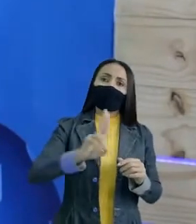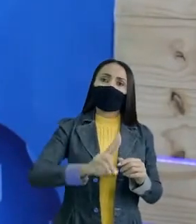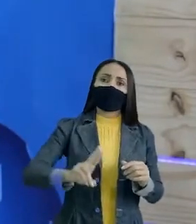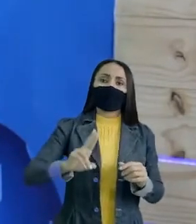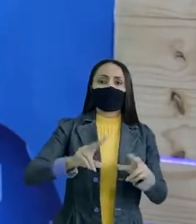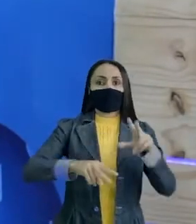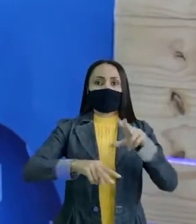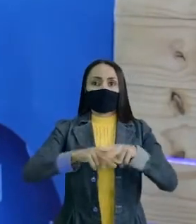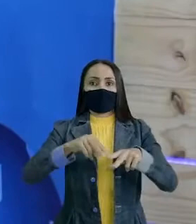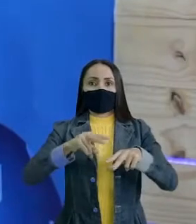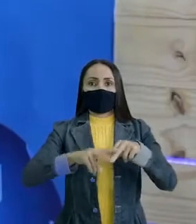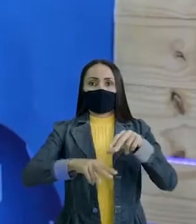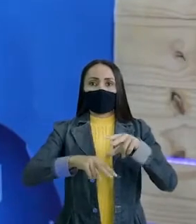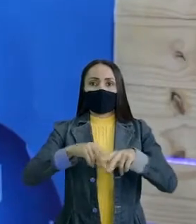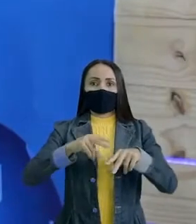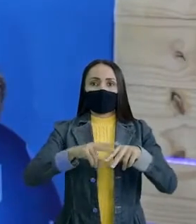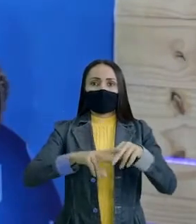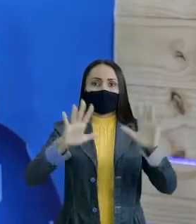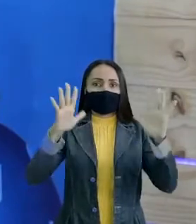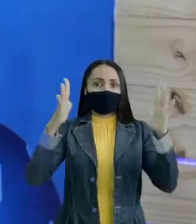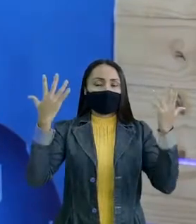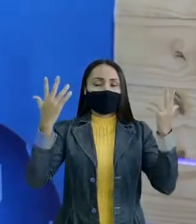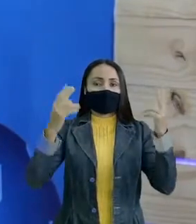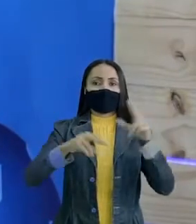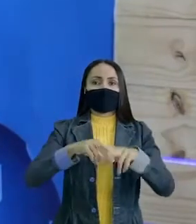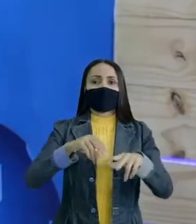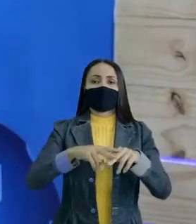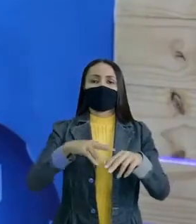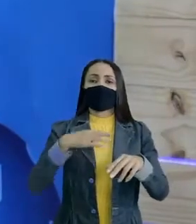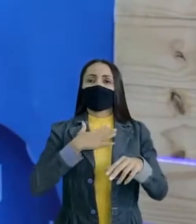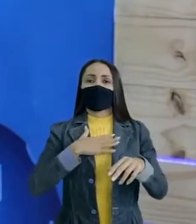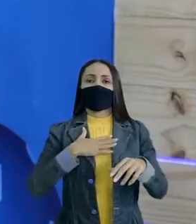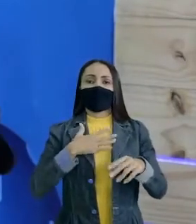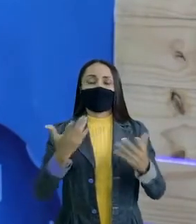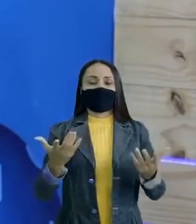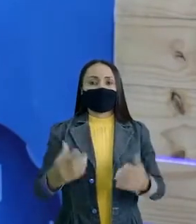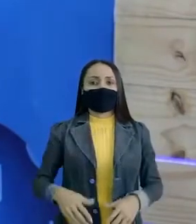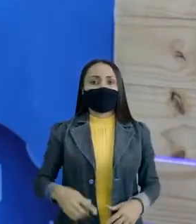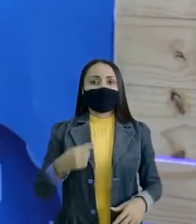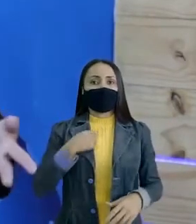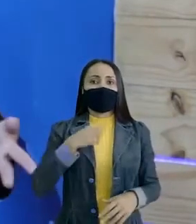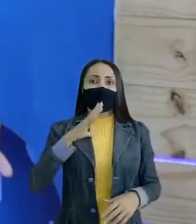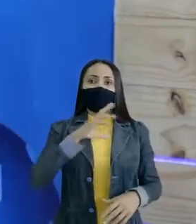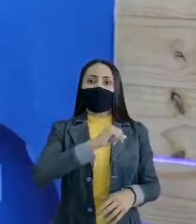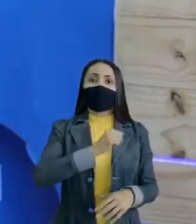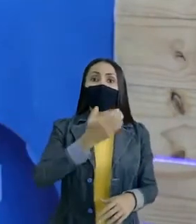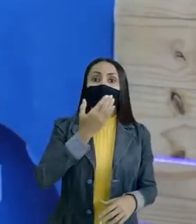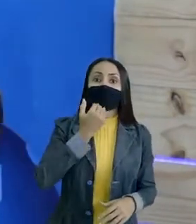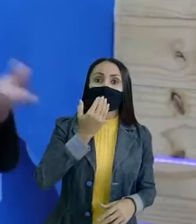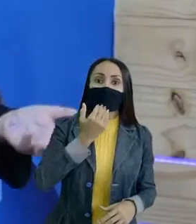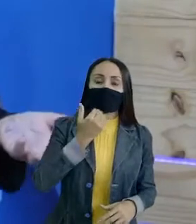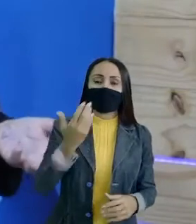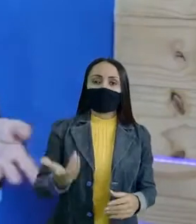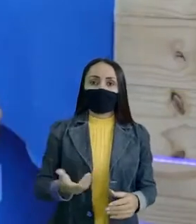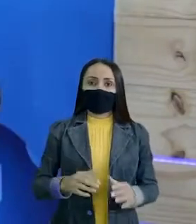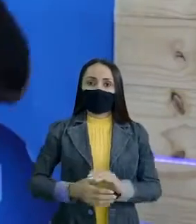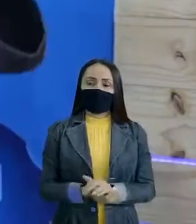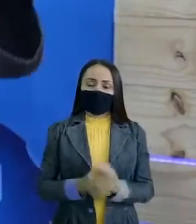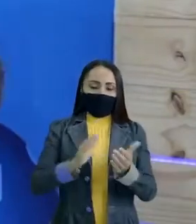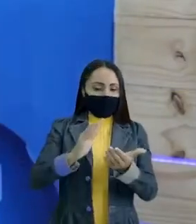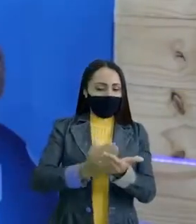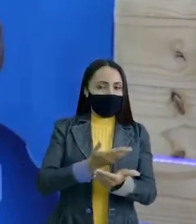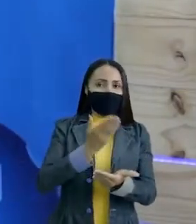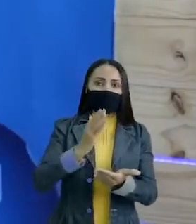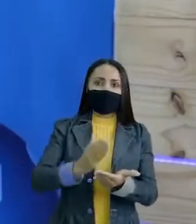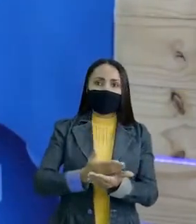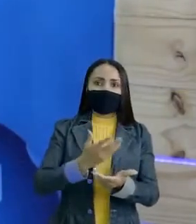João, festas juninas. O que a gente gosta mais? Eu amo a comida, que é a canjica,